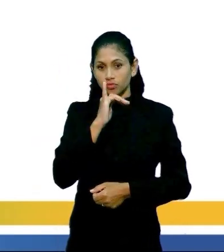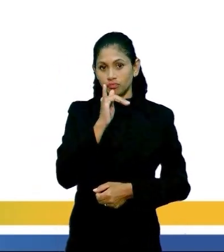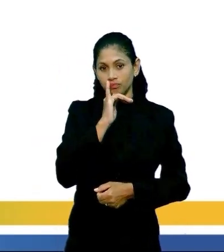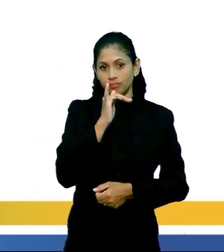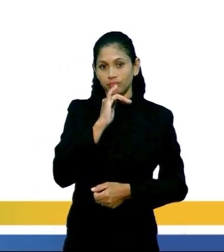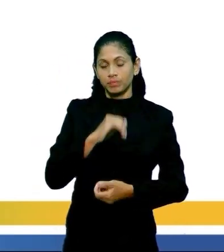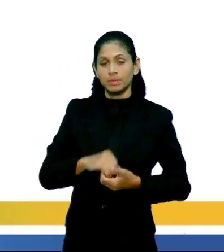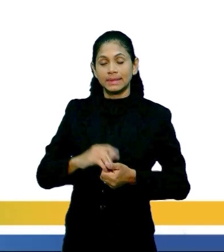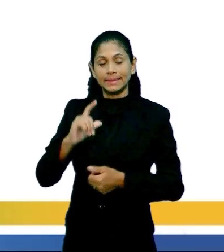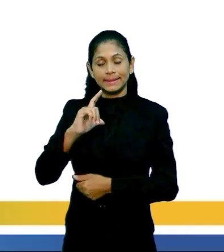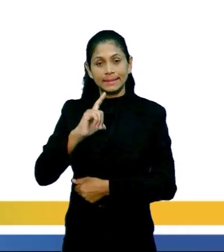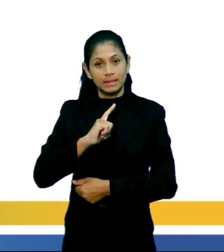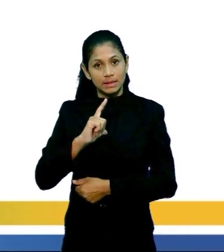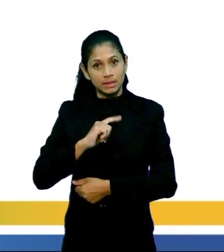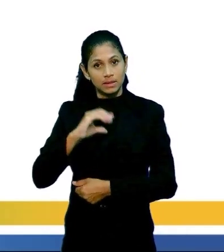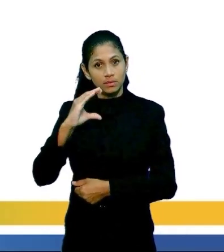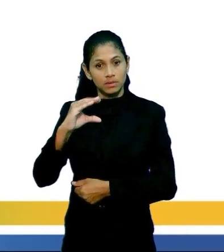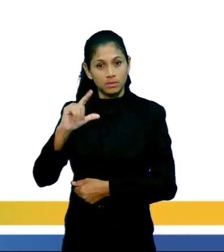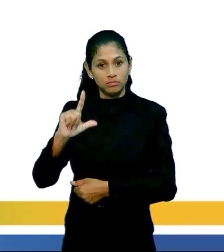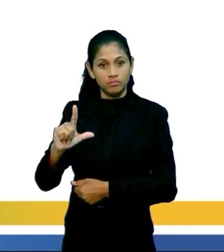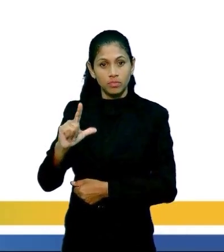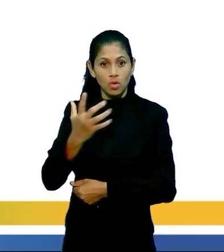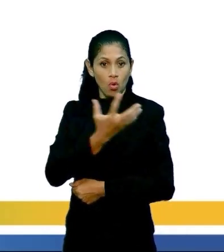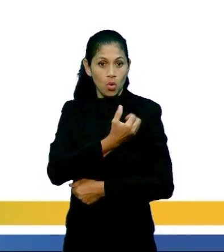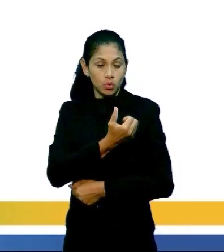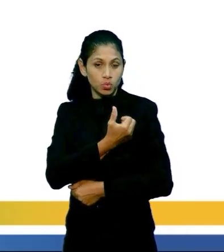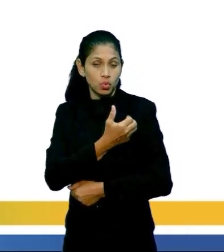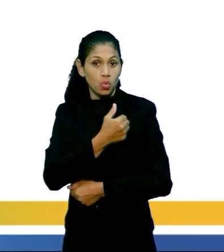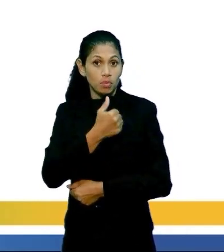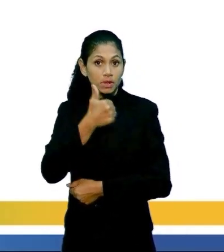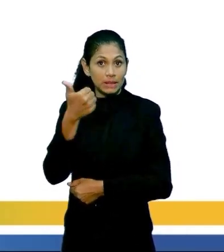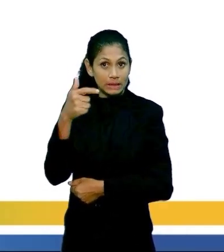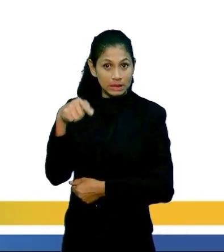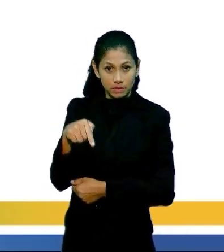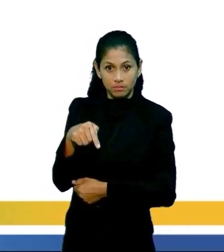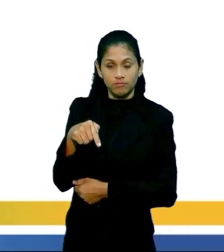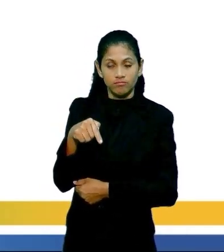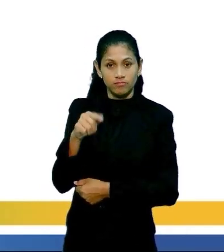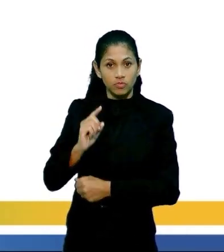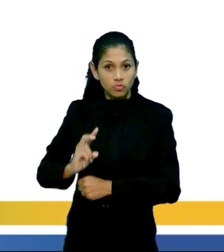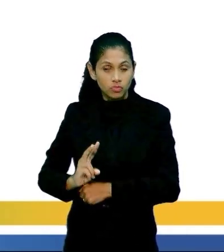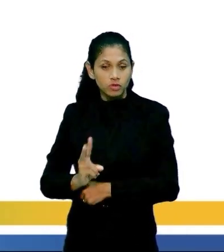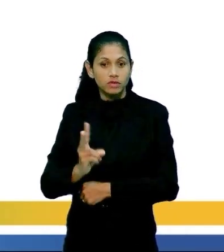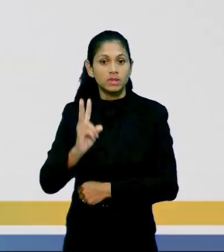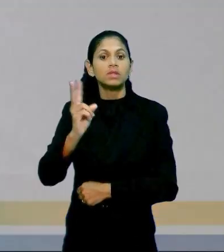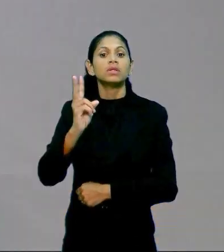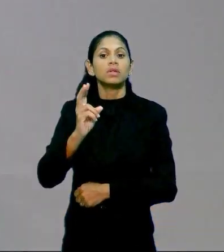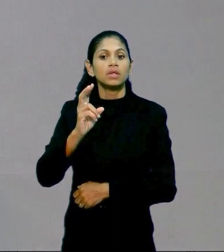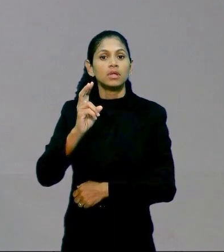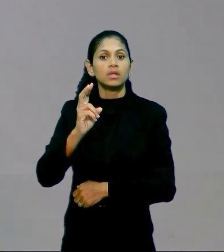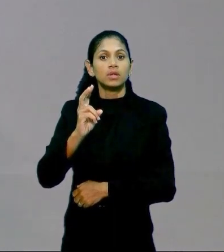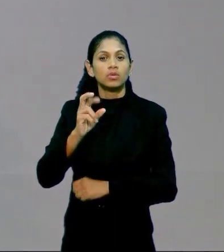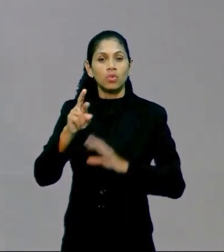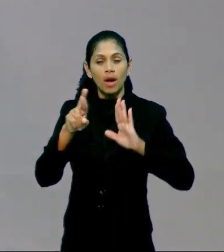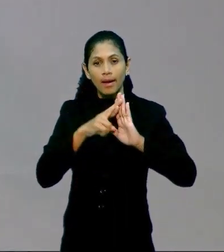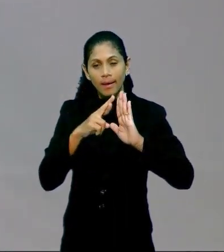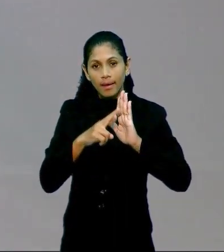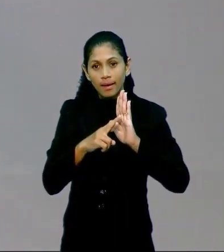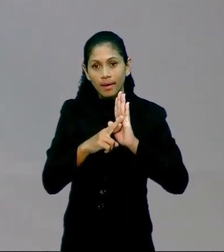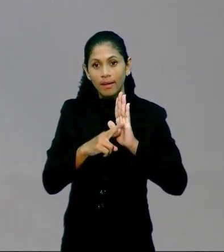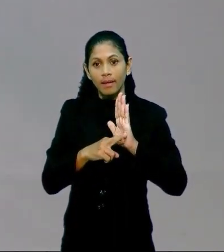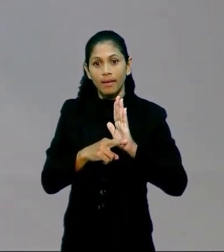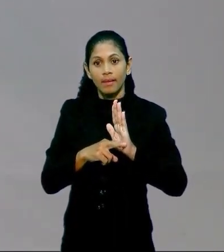temos o cloro, número atômico 17. Então, seguindo o diagrama de Linus-Pauling, o